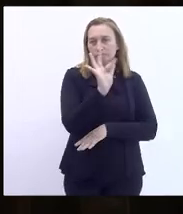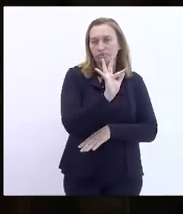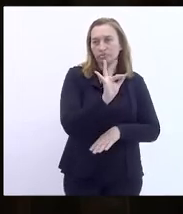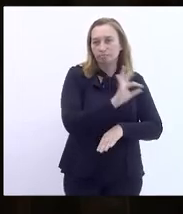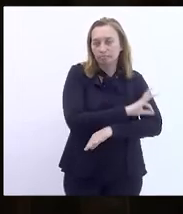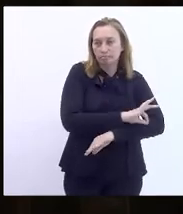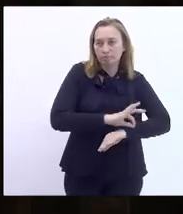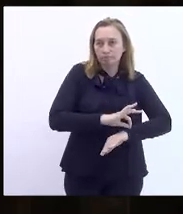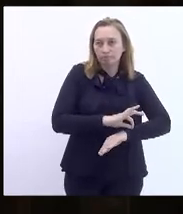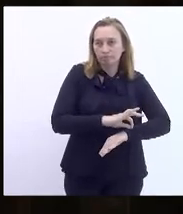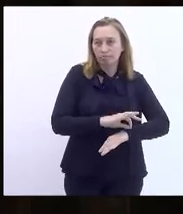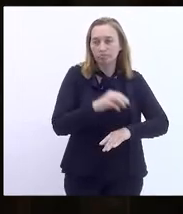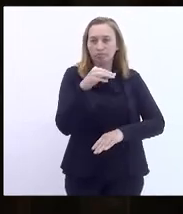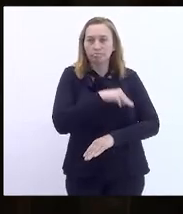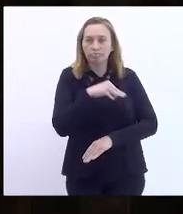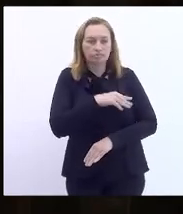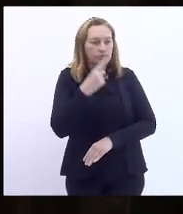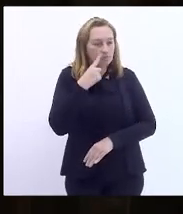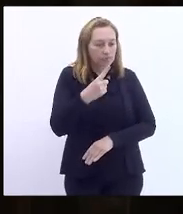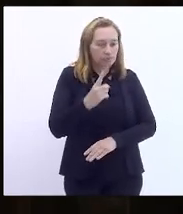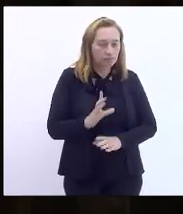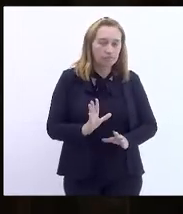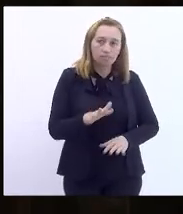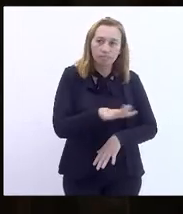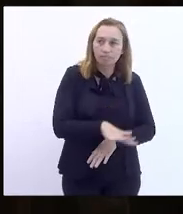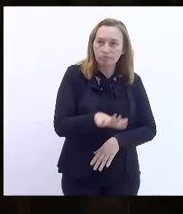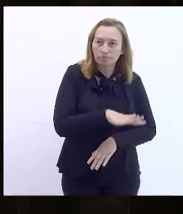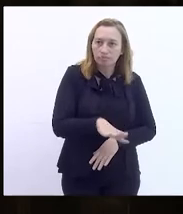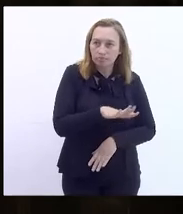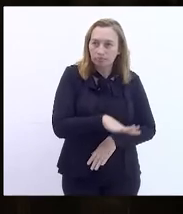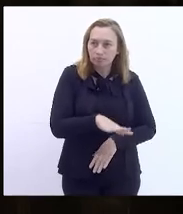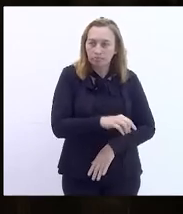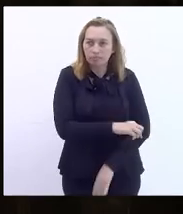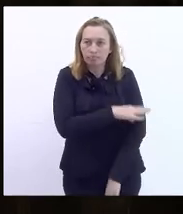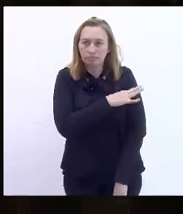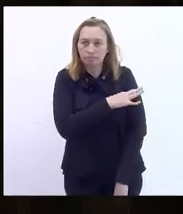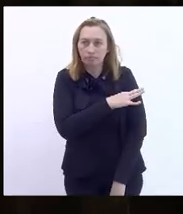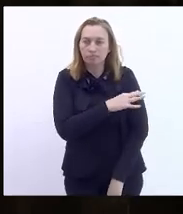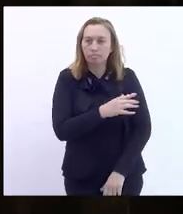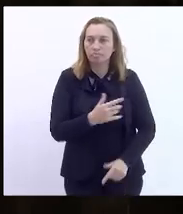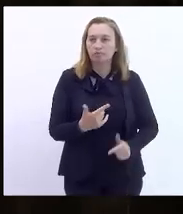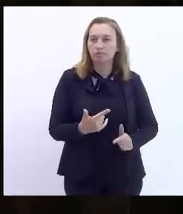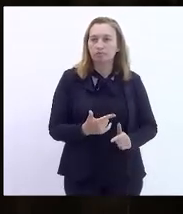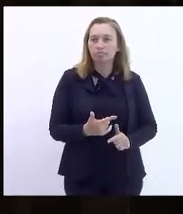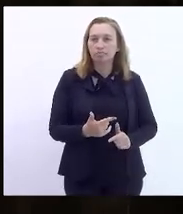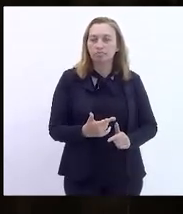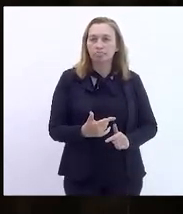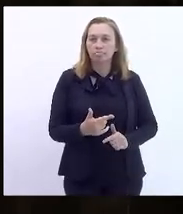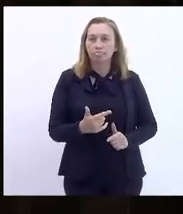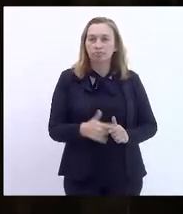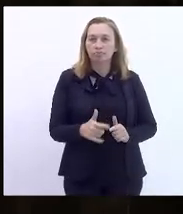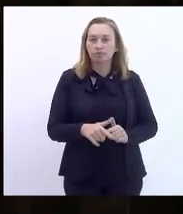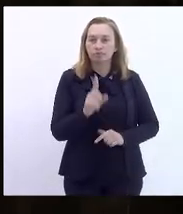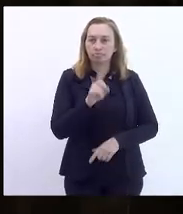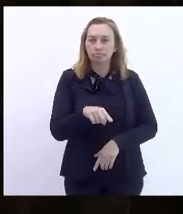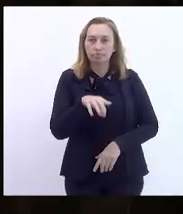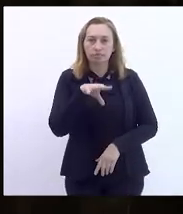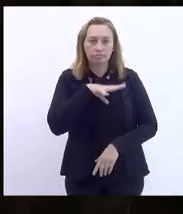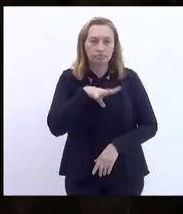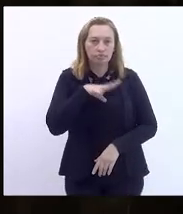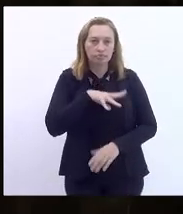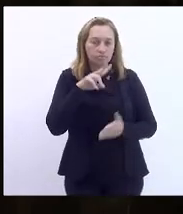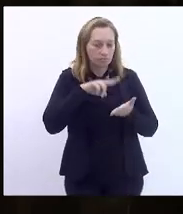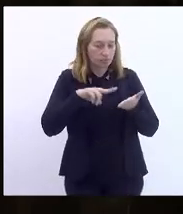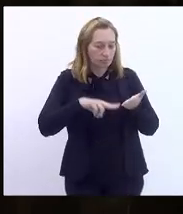matemática foi a criançada pequena criançada Ensino Fundamental perdão da Matemática era o português ler e escrever